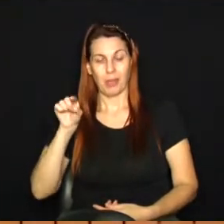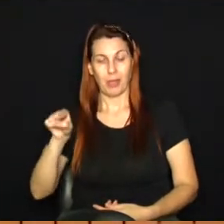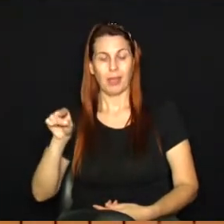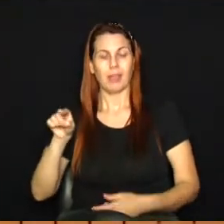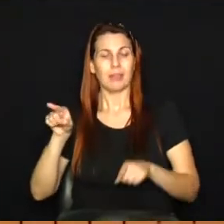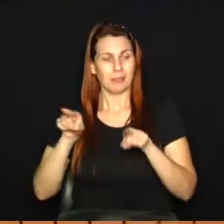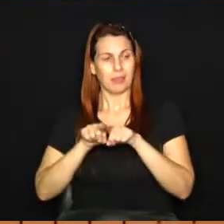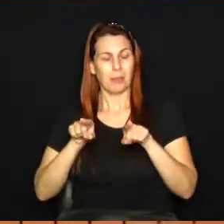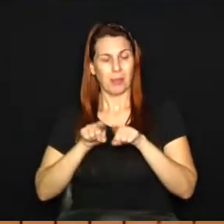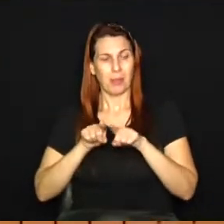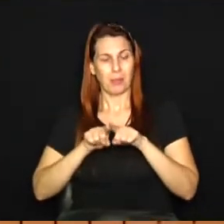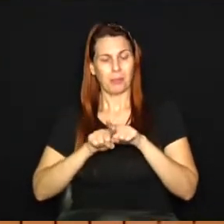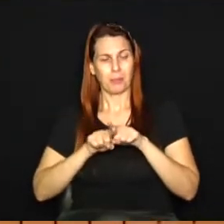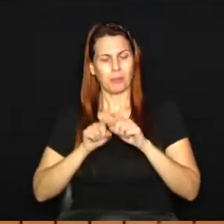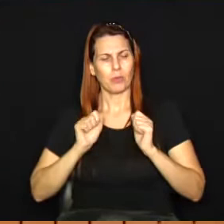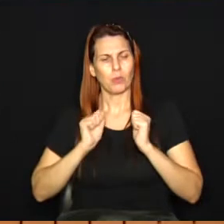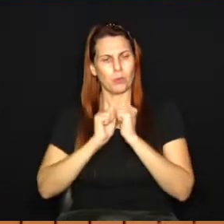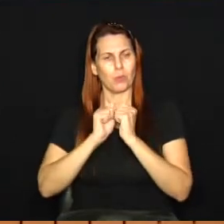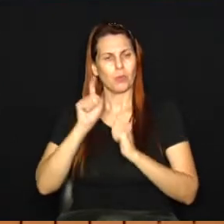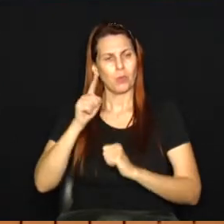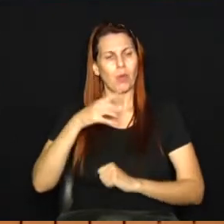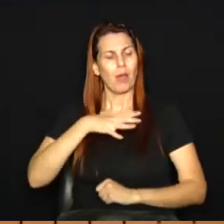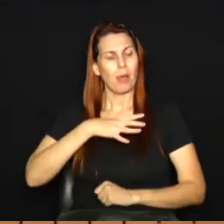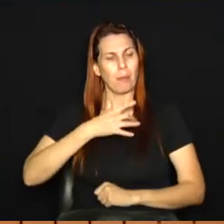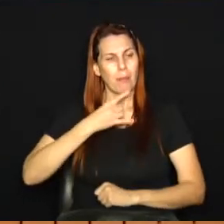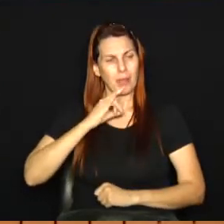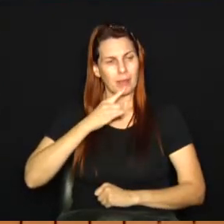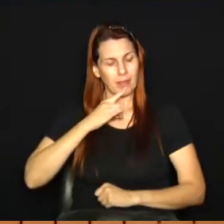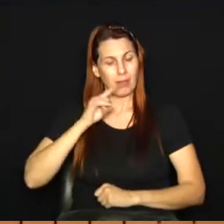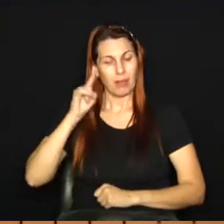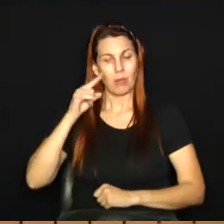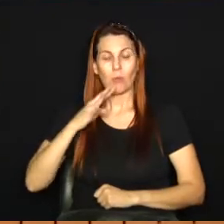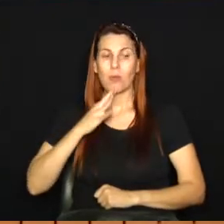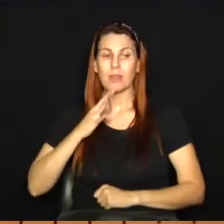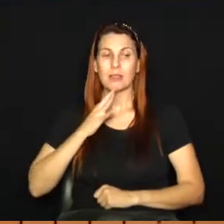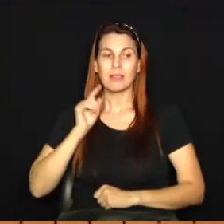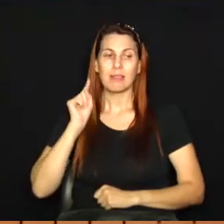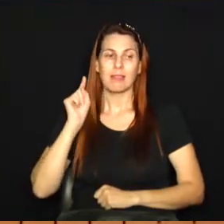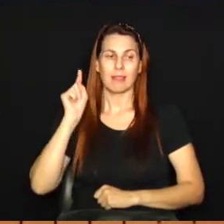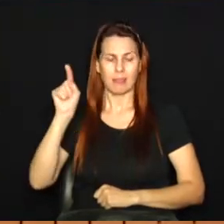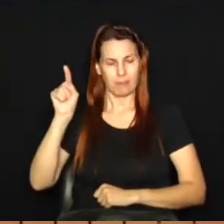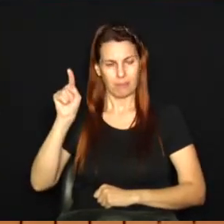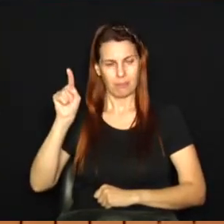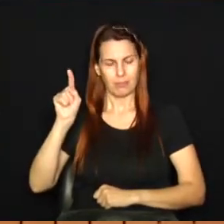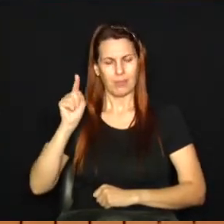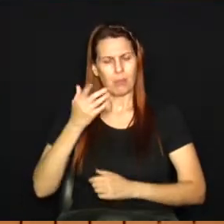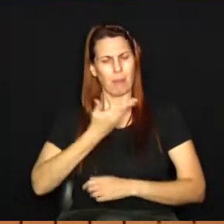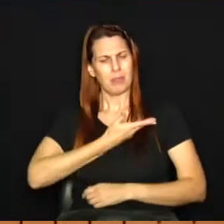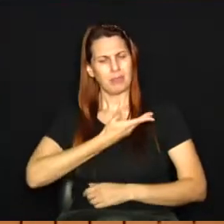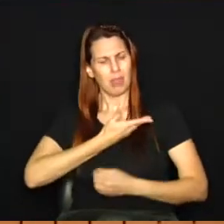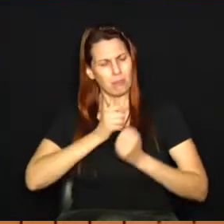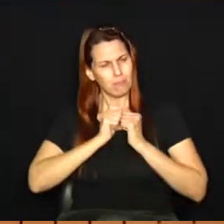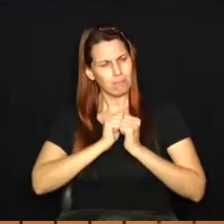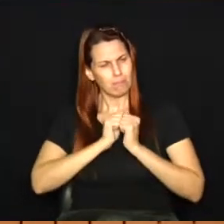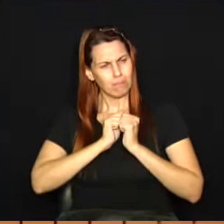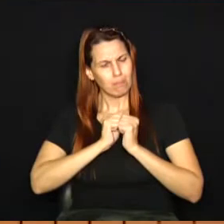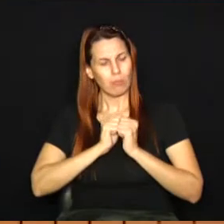Piracicaba. Ele passou por lá e foi lá onde eu o conheci e firmei uma grande amizade com ele.